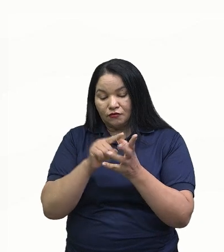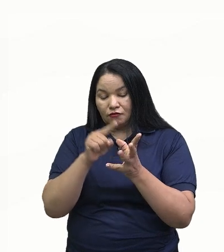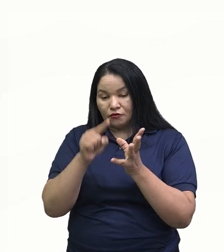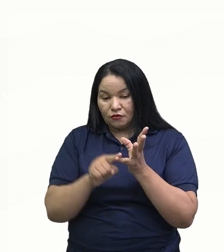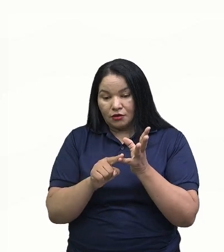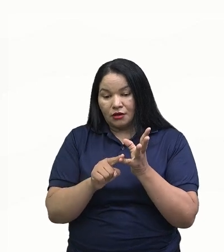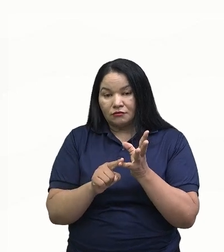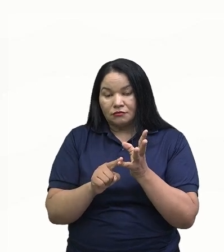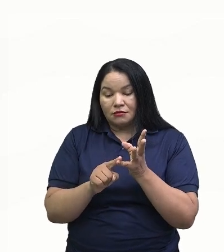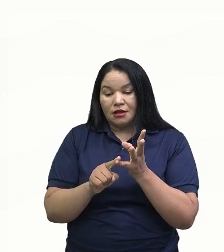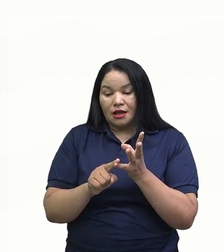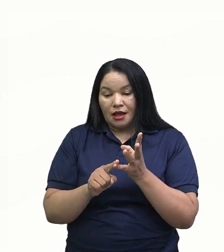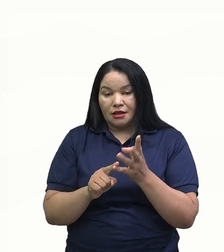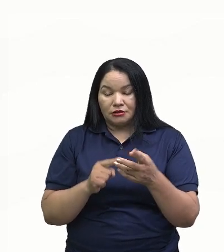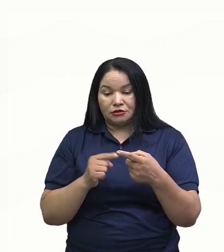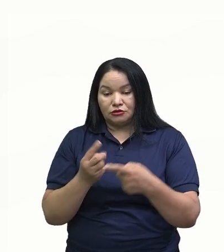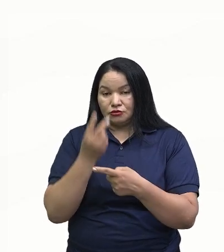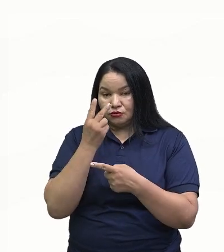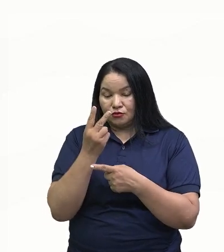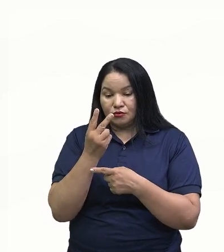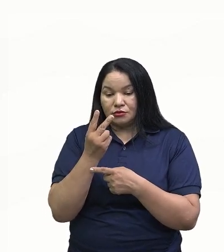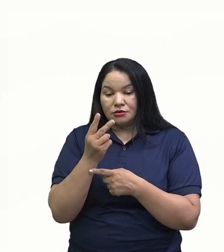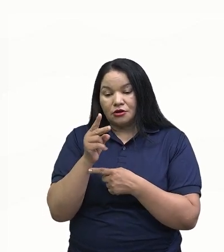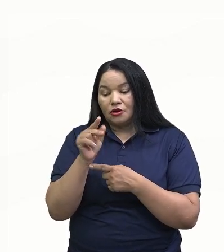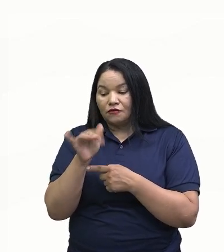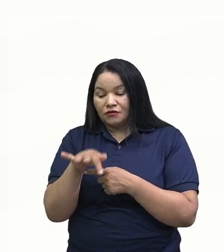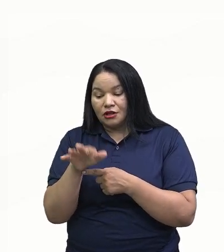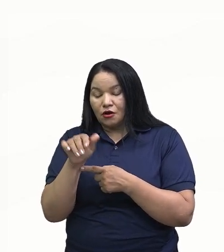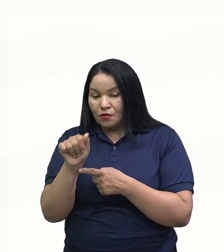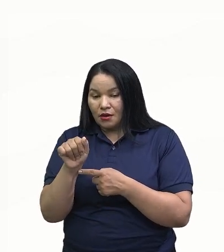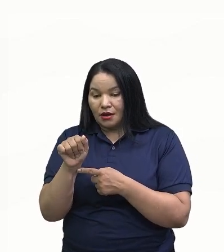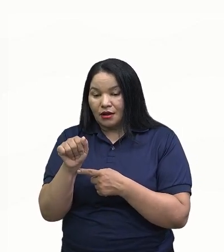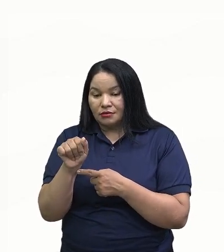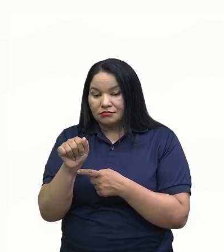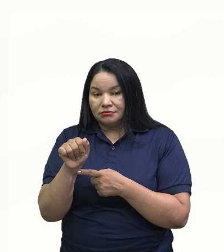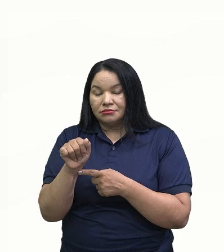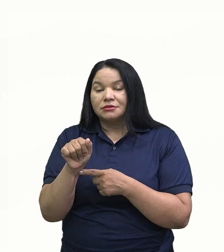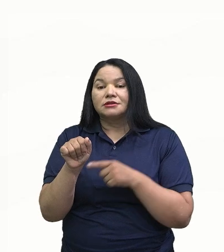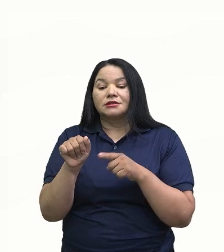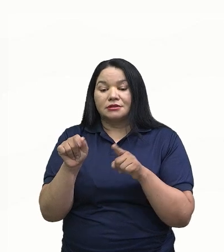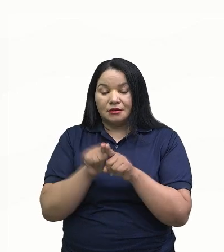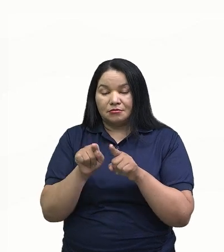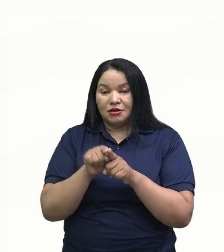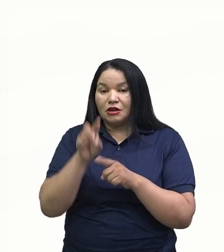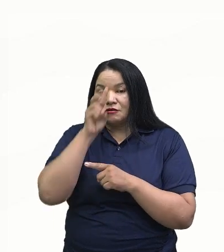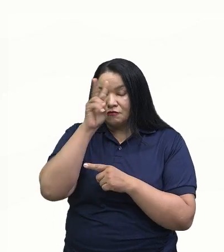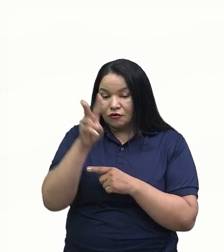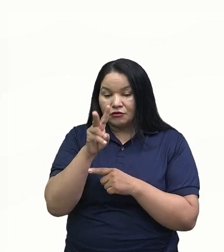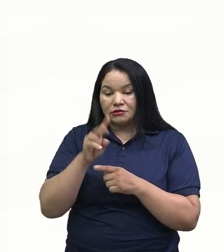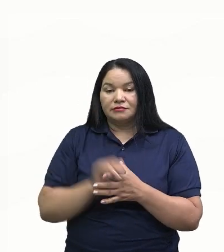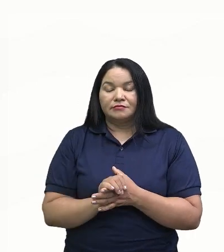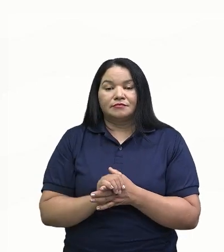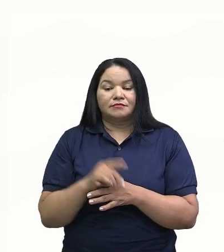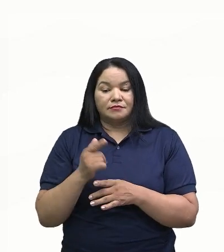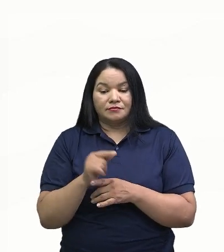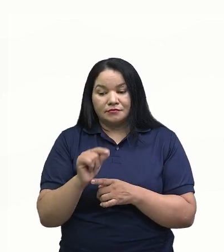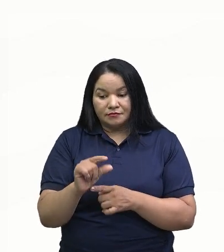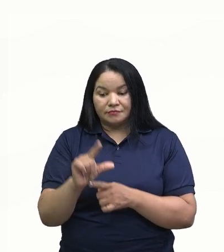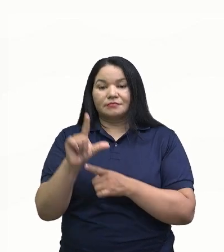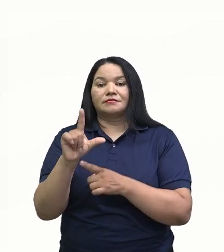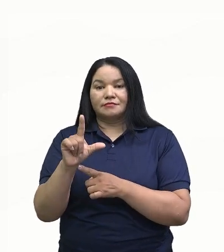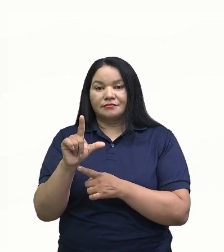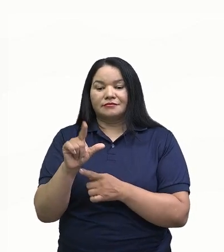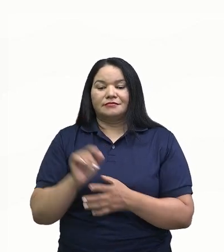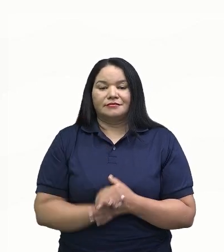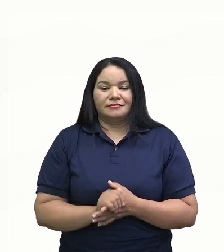vogal, ela geralmente será um A. E o A, ele sempre será tônico, por isso que é crescente. Tá? Então,